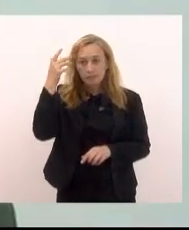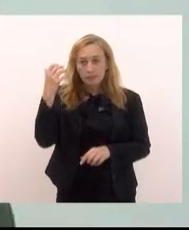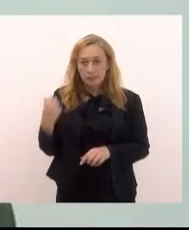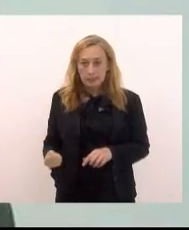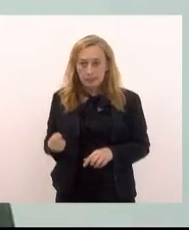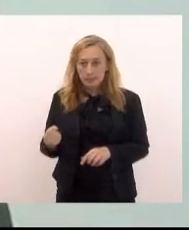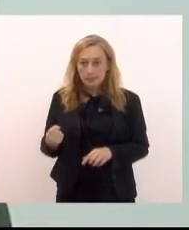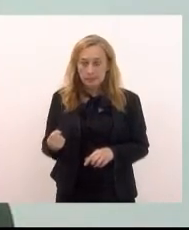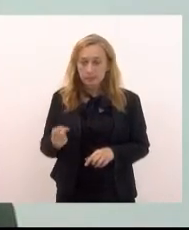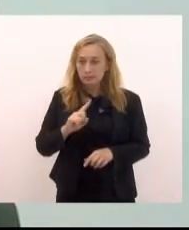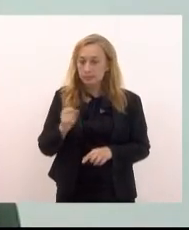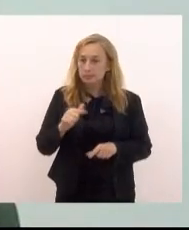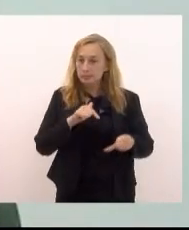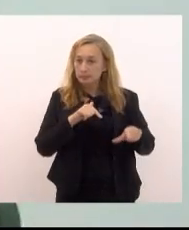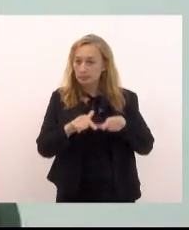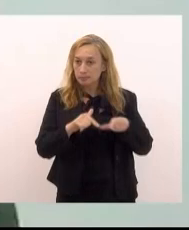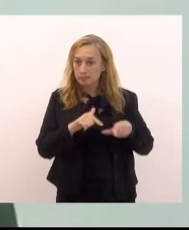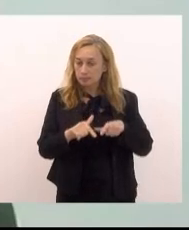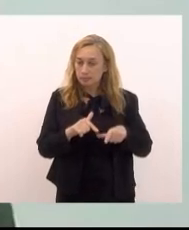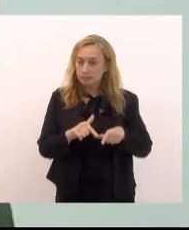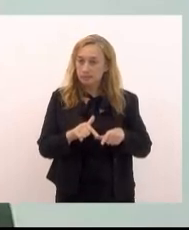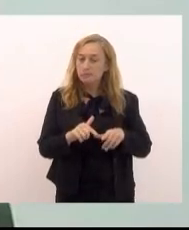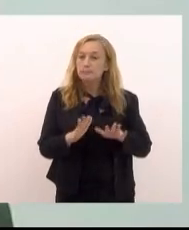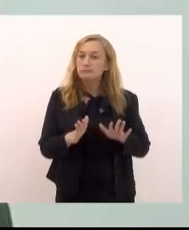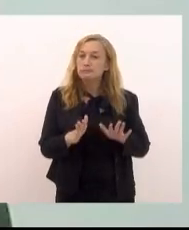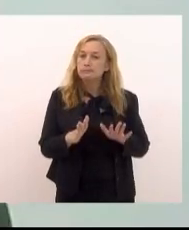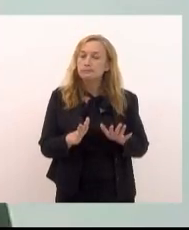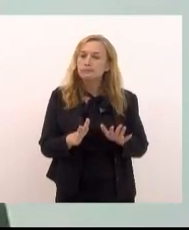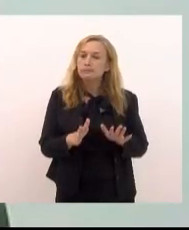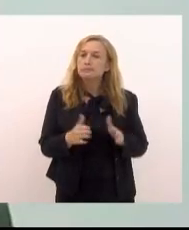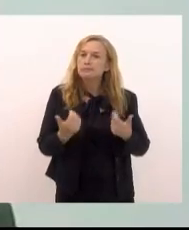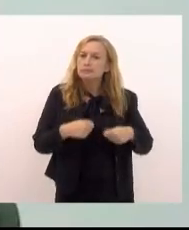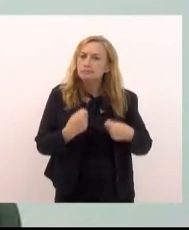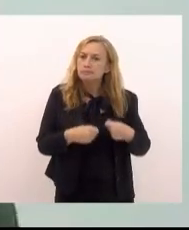uma exigência de que tem que requerer